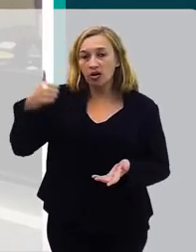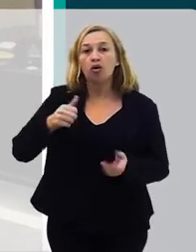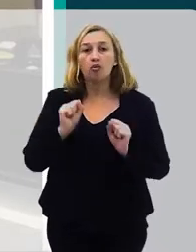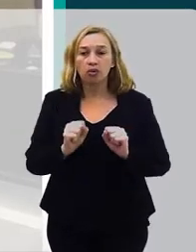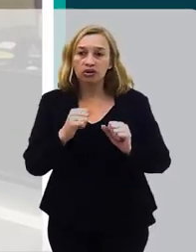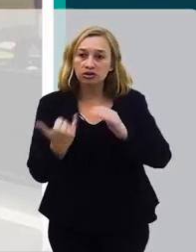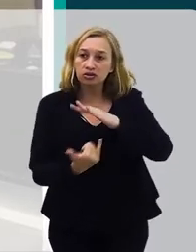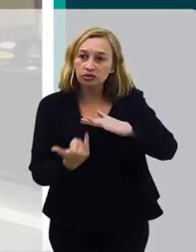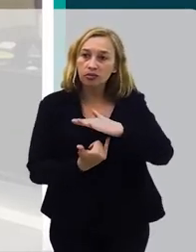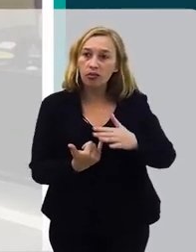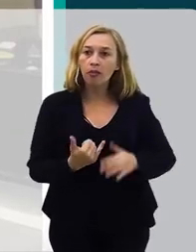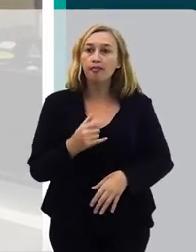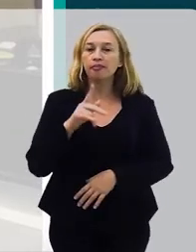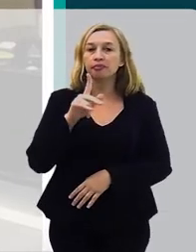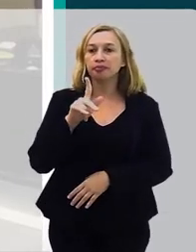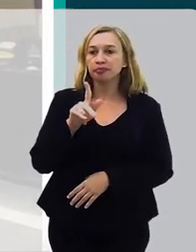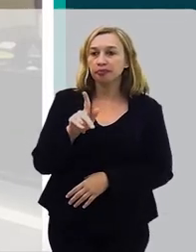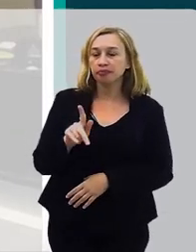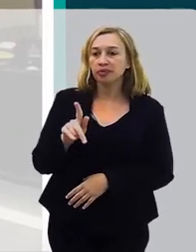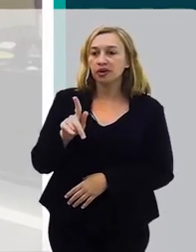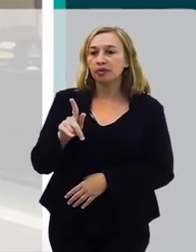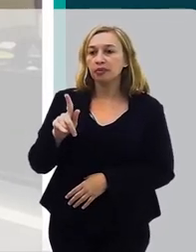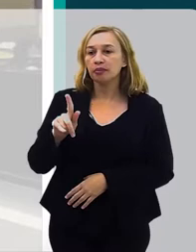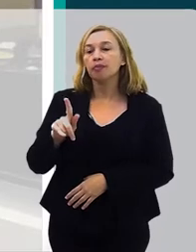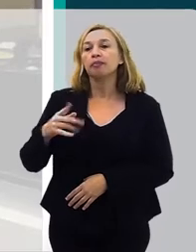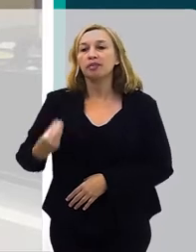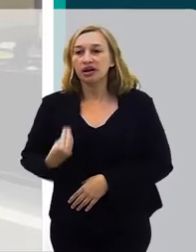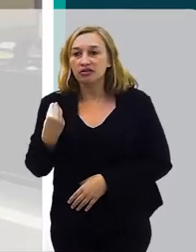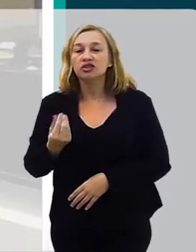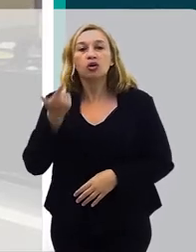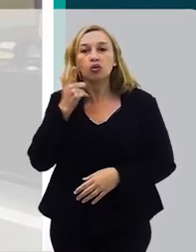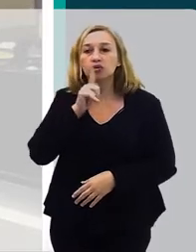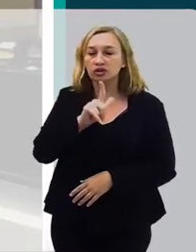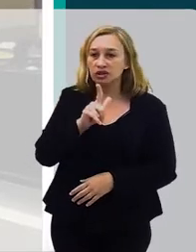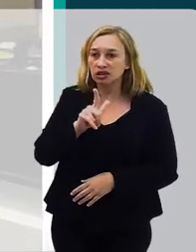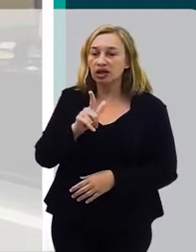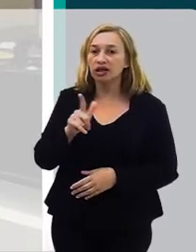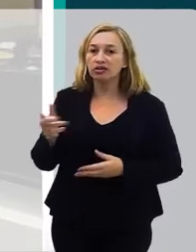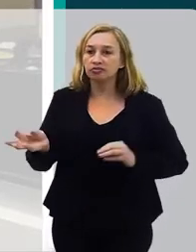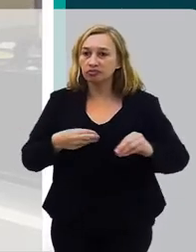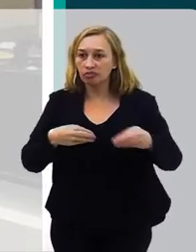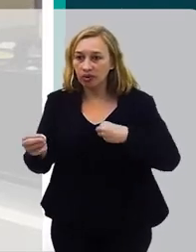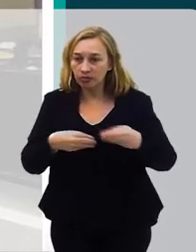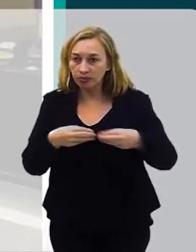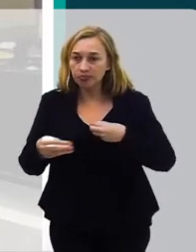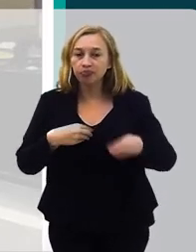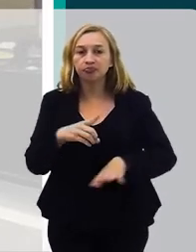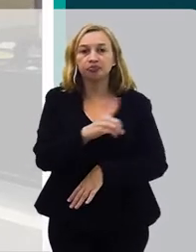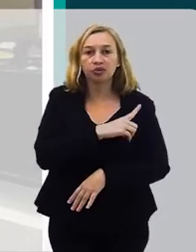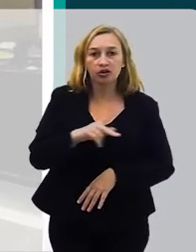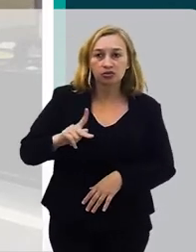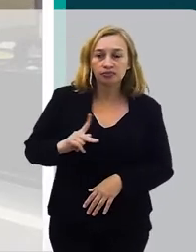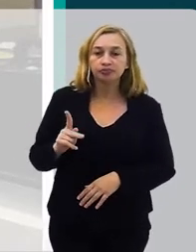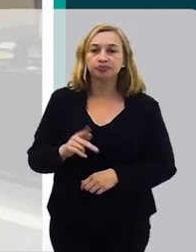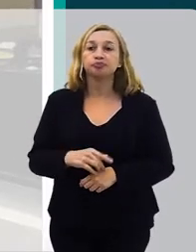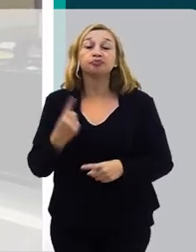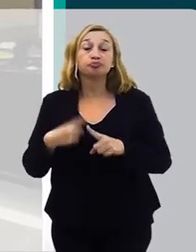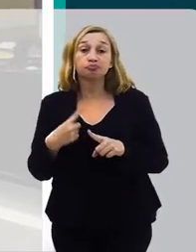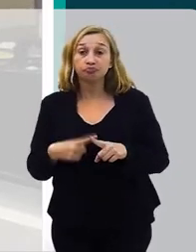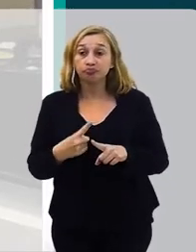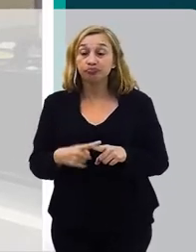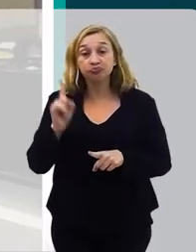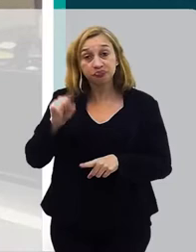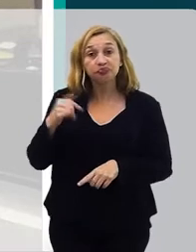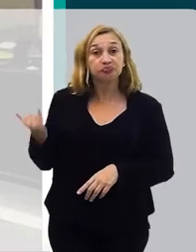um instituto como o Pela Vida, e aí eles conseguem estar articulando também com a Defensoria Pública, porque